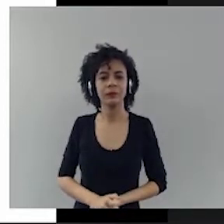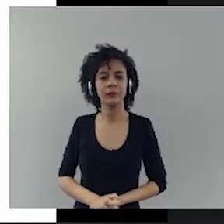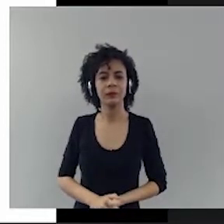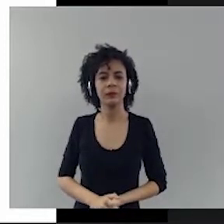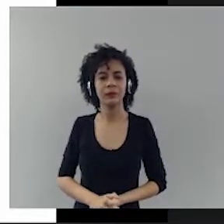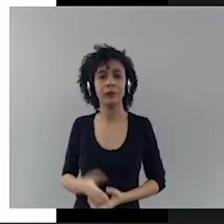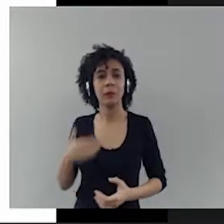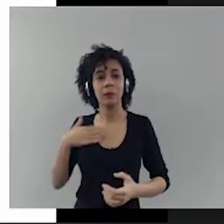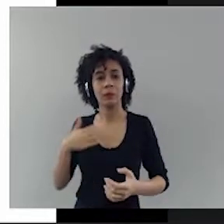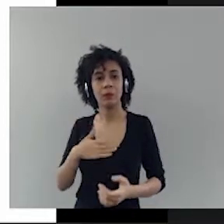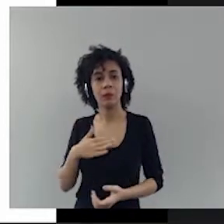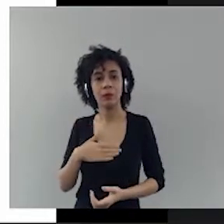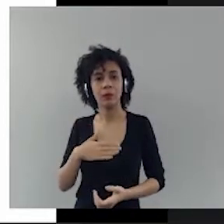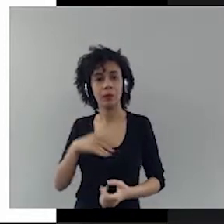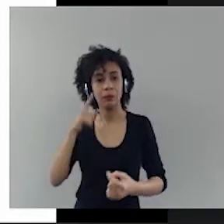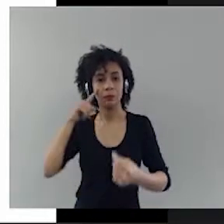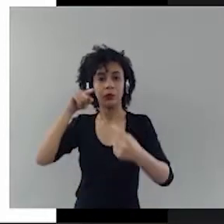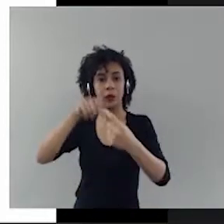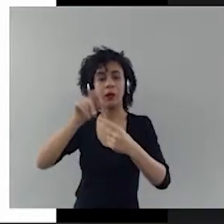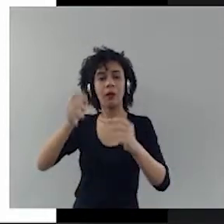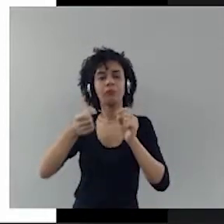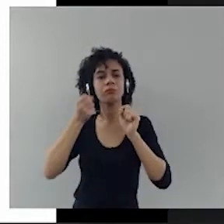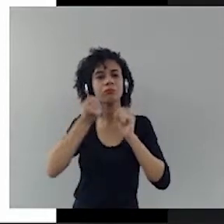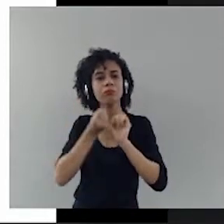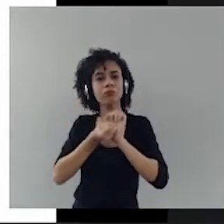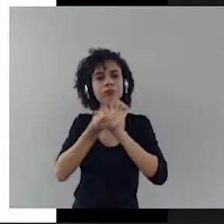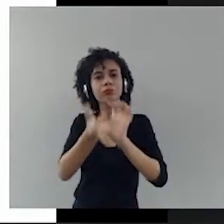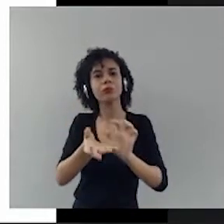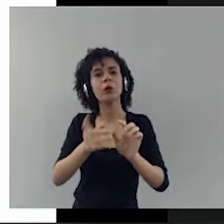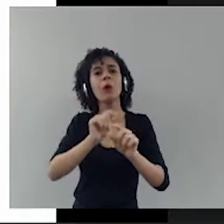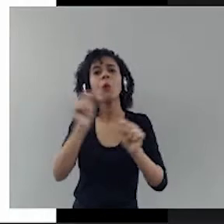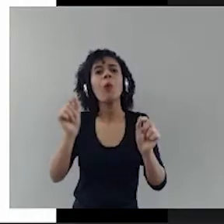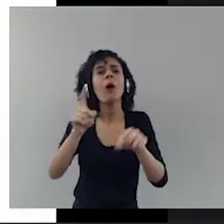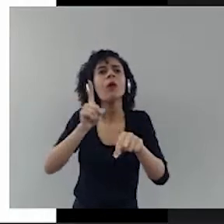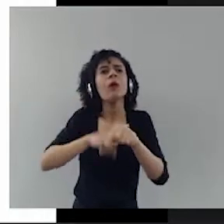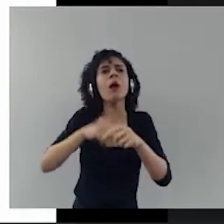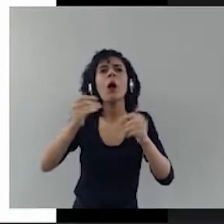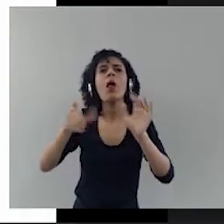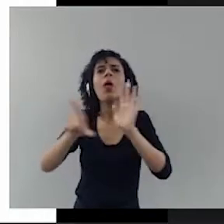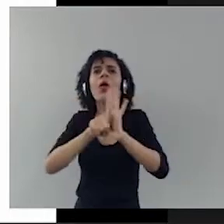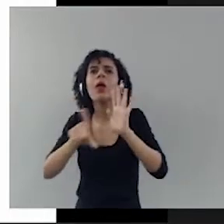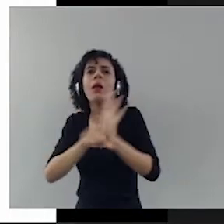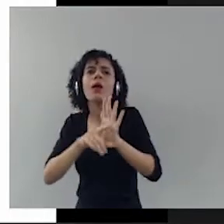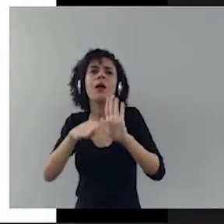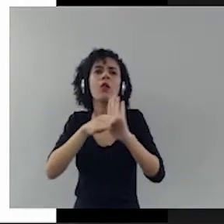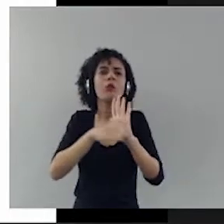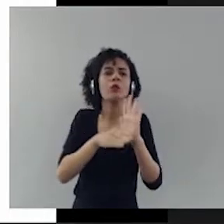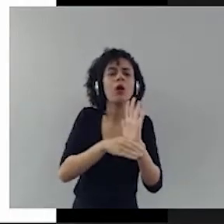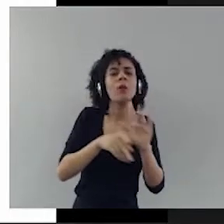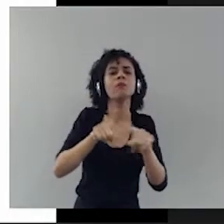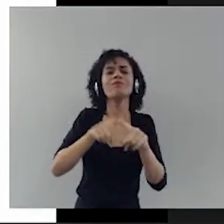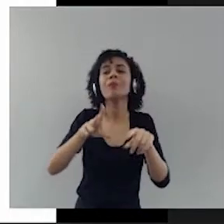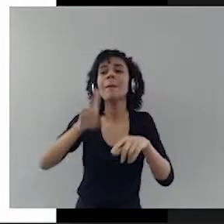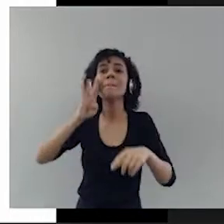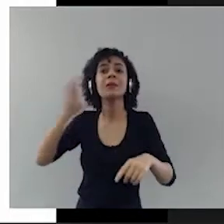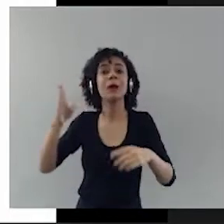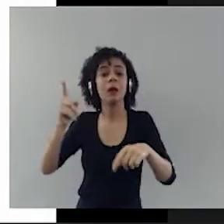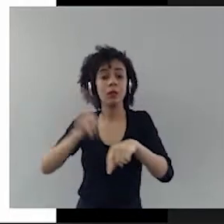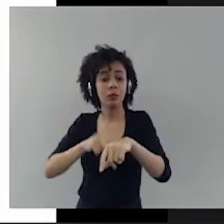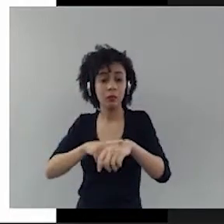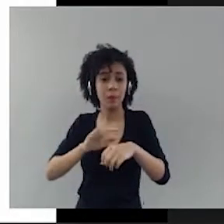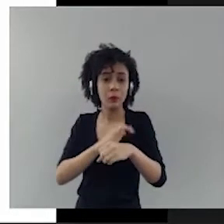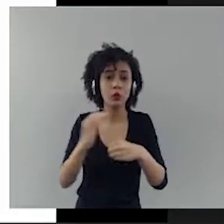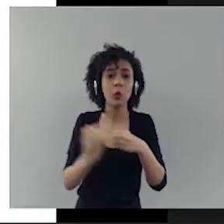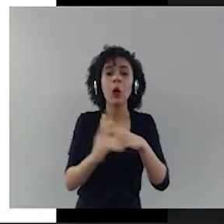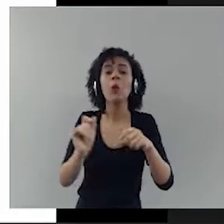meu objetivo é expor rapidamente qual o cenário normativo quais são as leis e as principais alterações introduzidas por esse